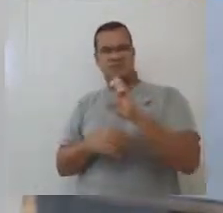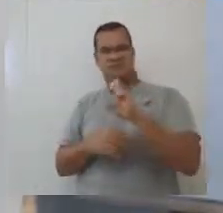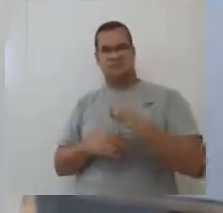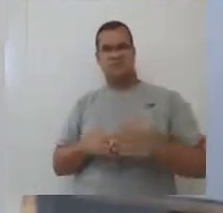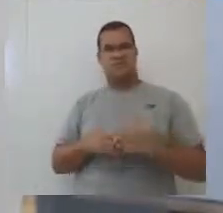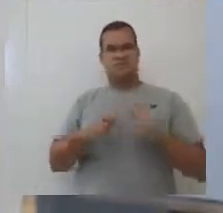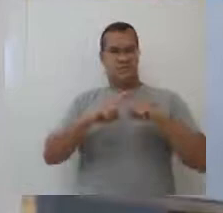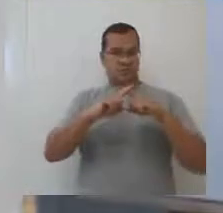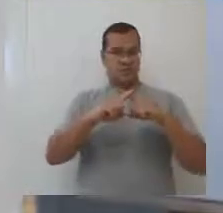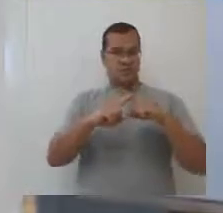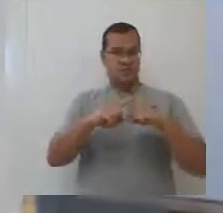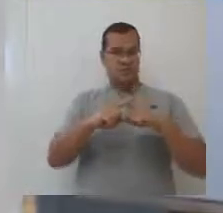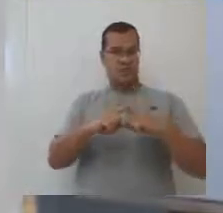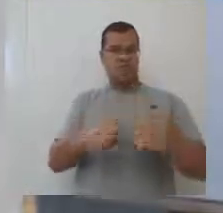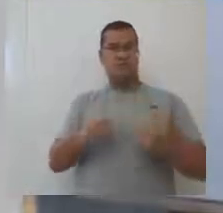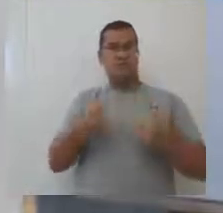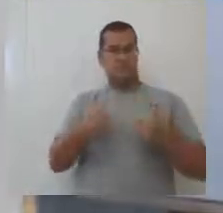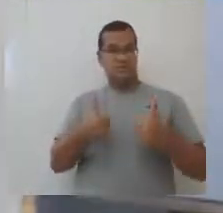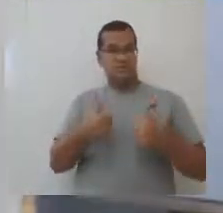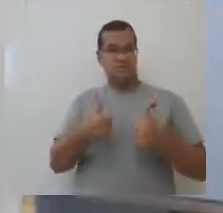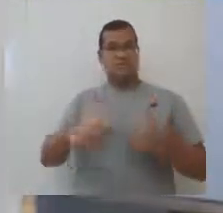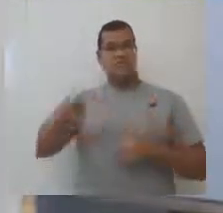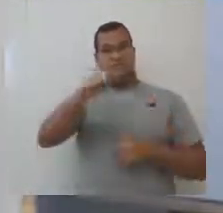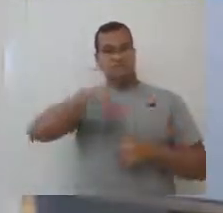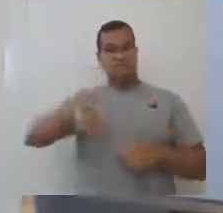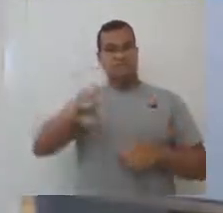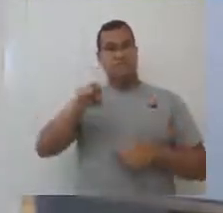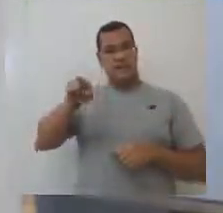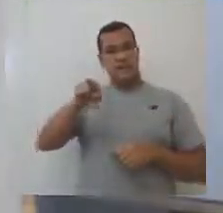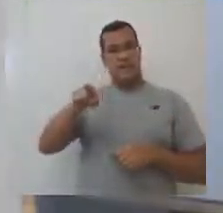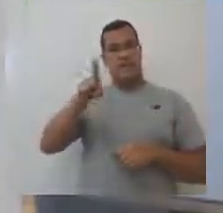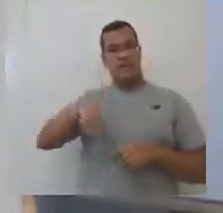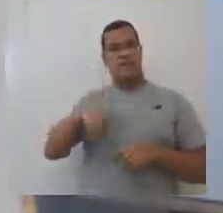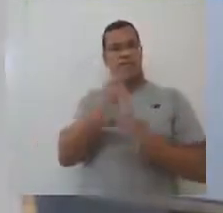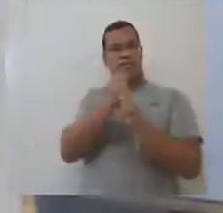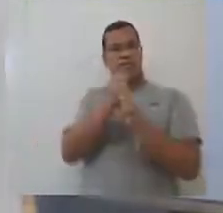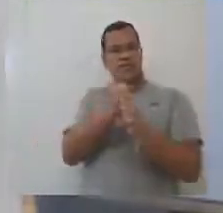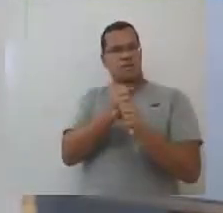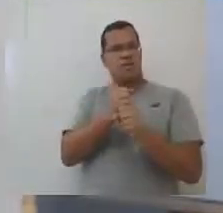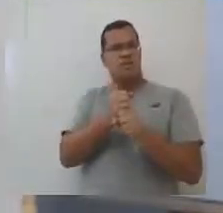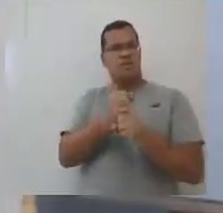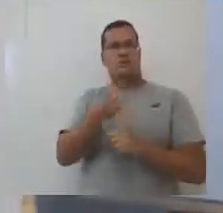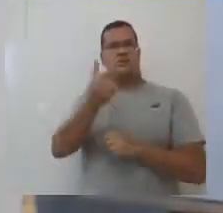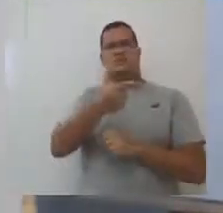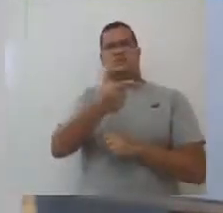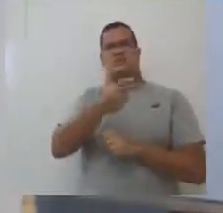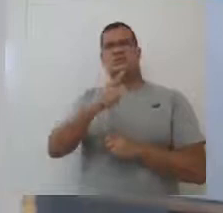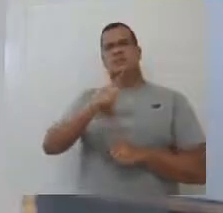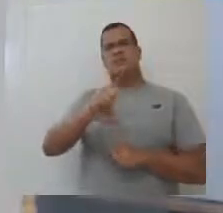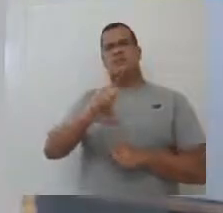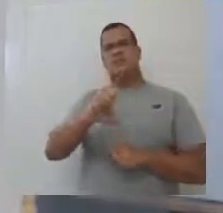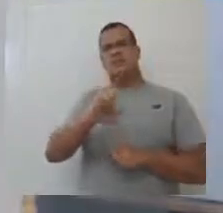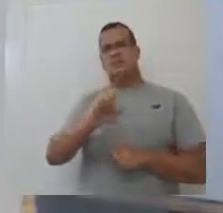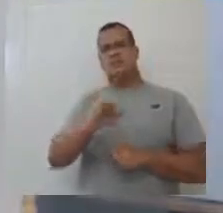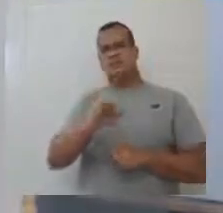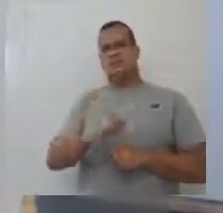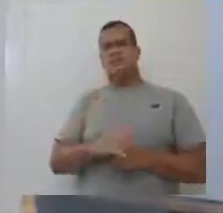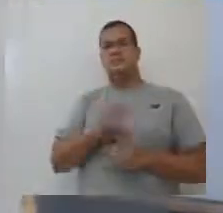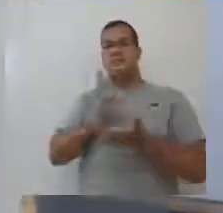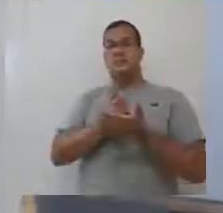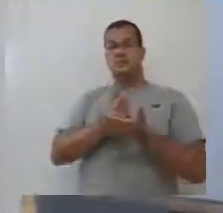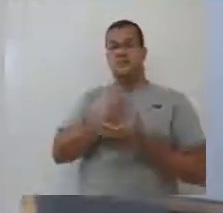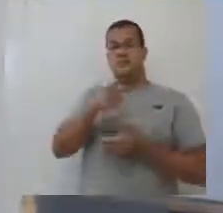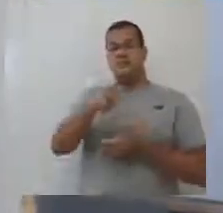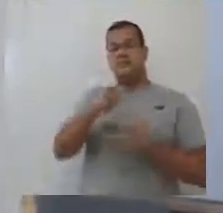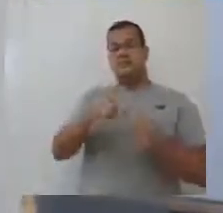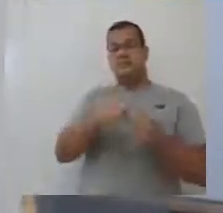Beleza? Galera, tranquilo? Isso aqui é uma conta de segunda lei. Toda vez que vocês pegarem conta